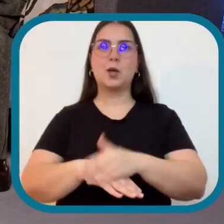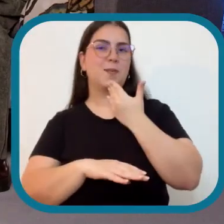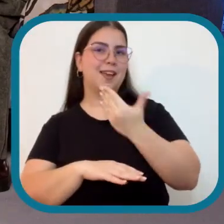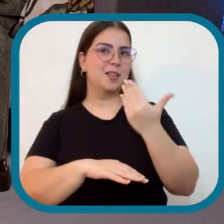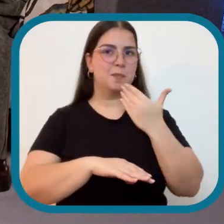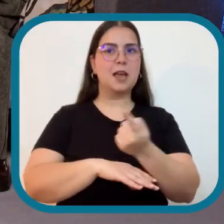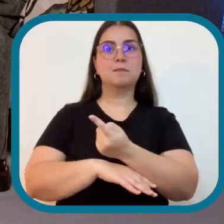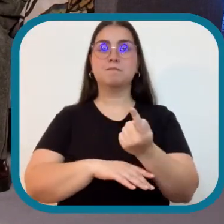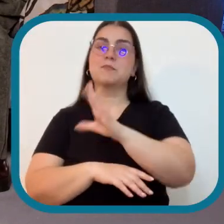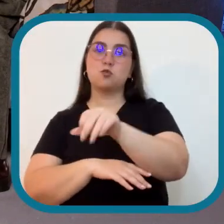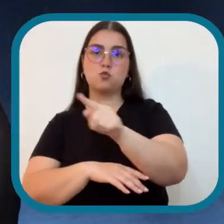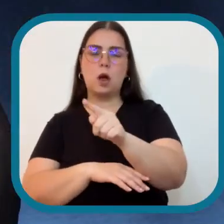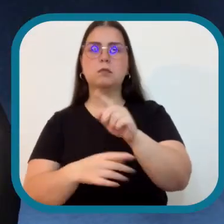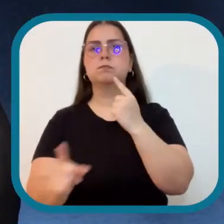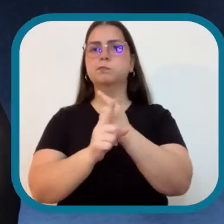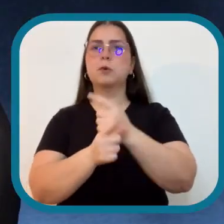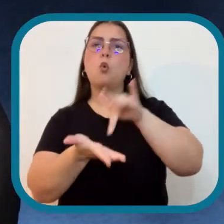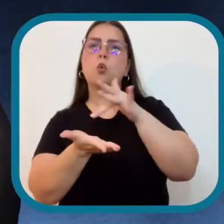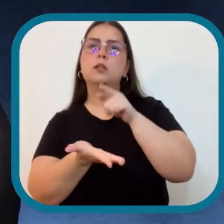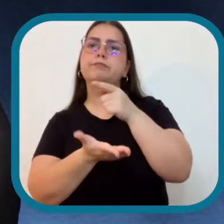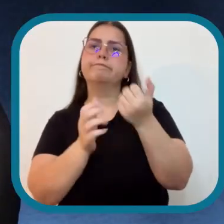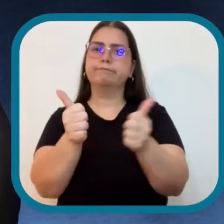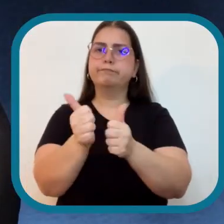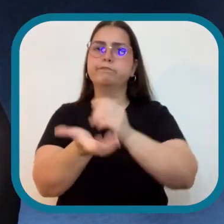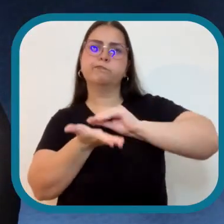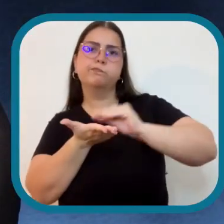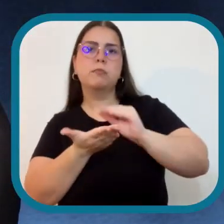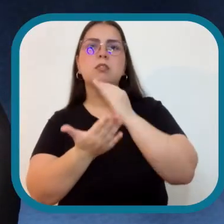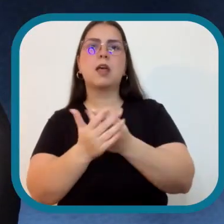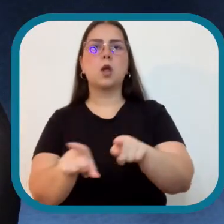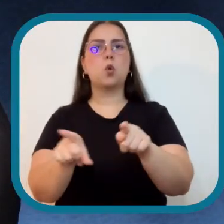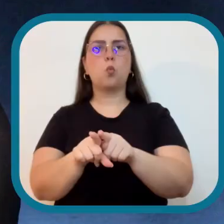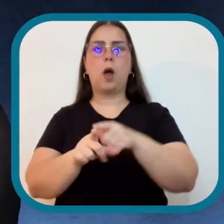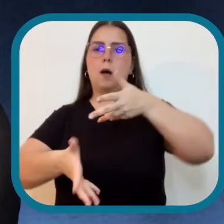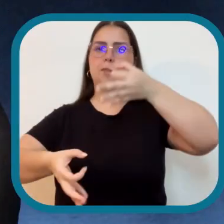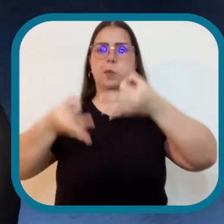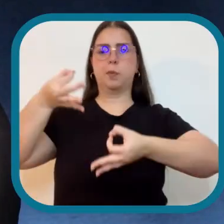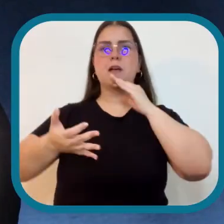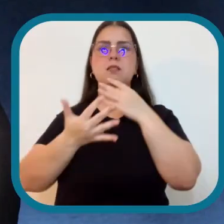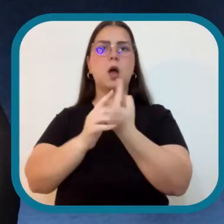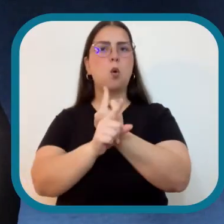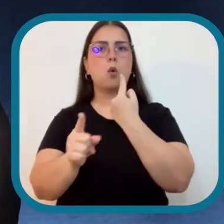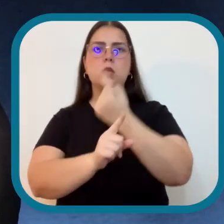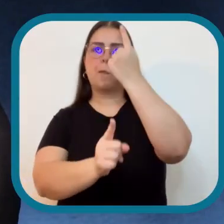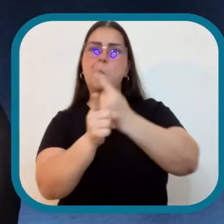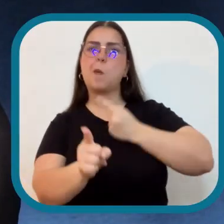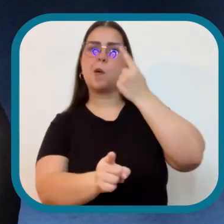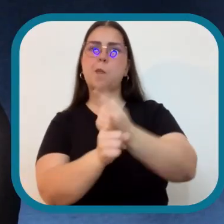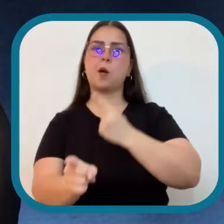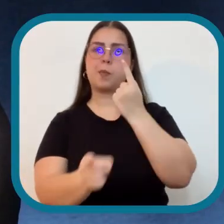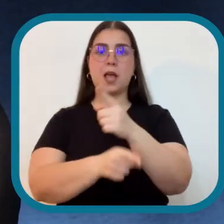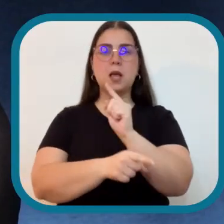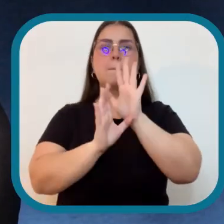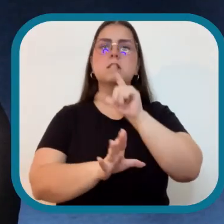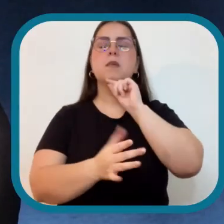convite. João, comece então por si. O Building Creative Machines parte da premissa de que as máquinas não são apenas ferramentas para tarefas repetitivas,